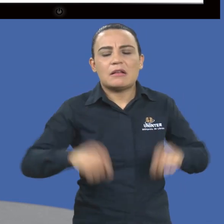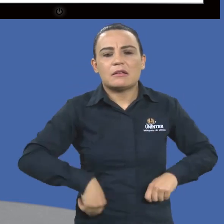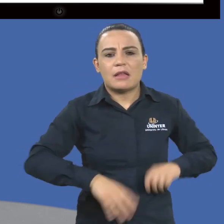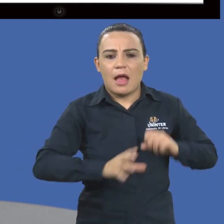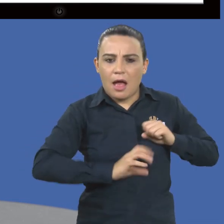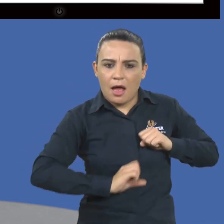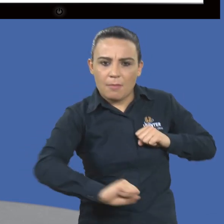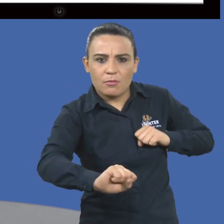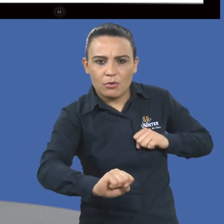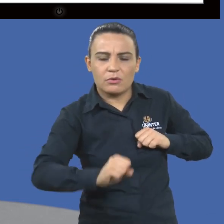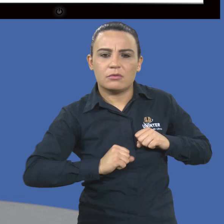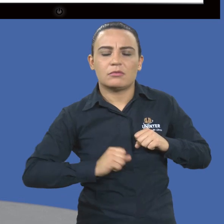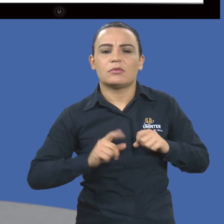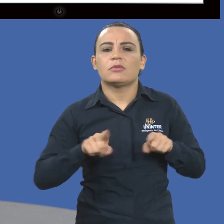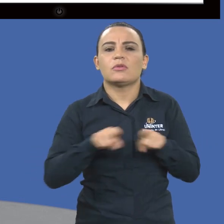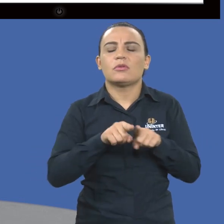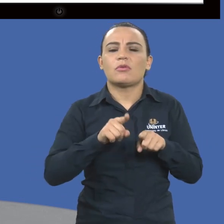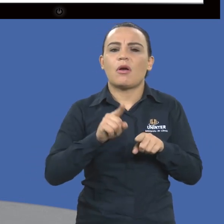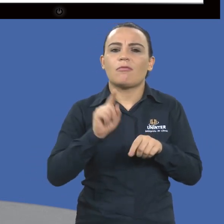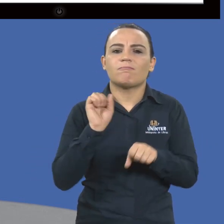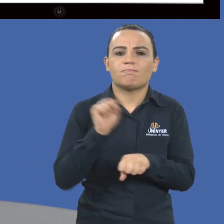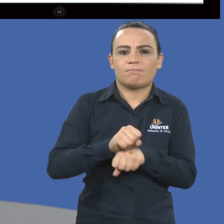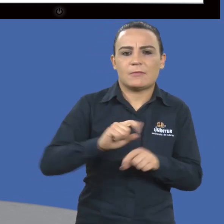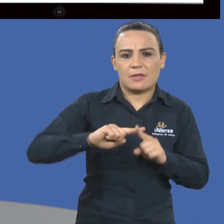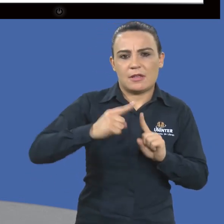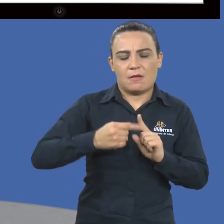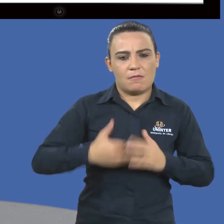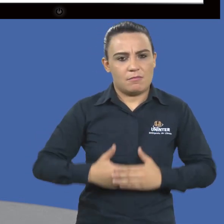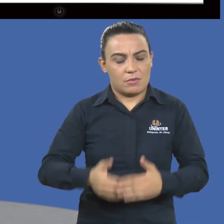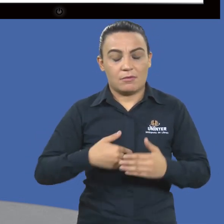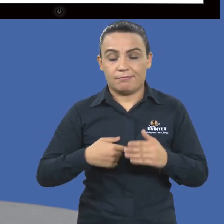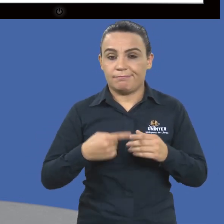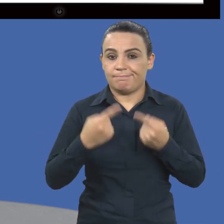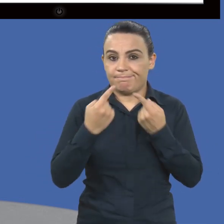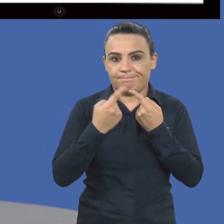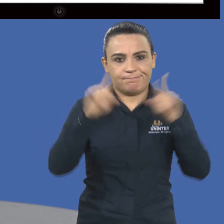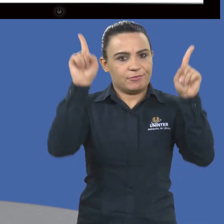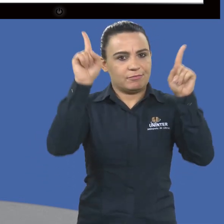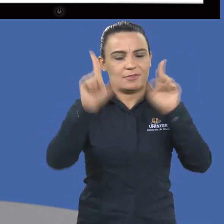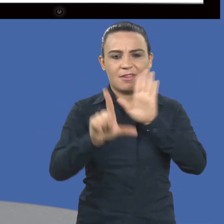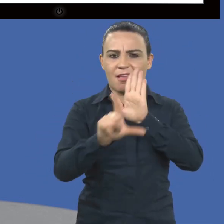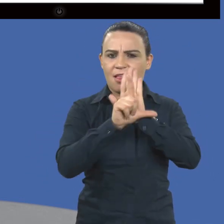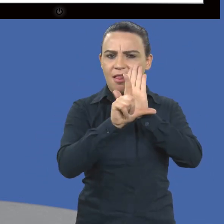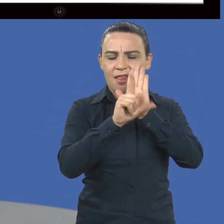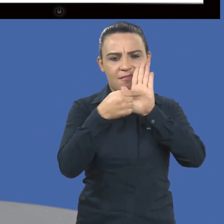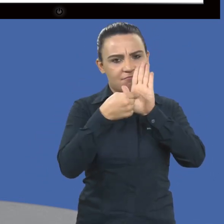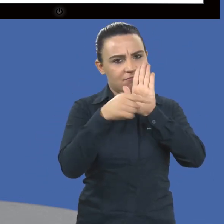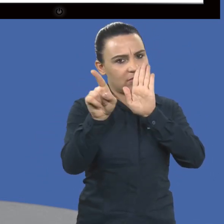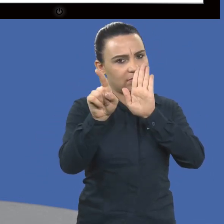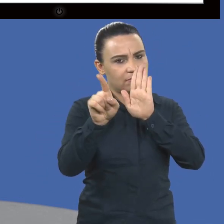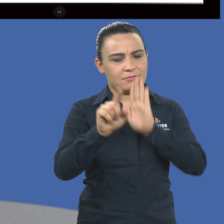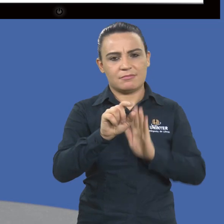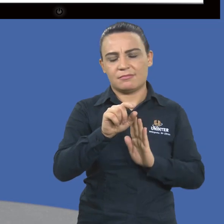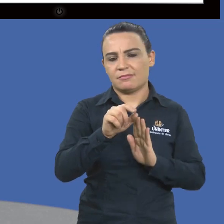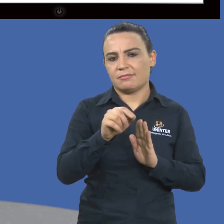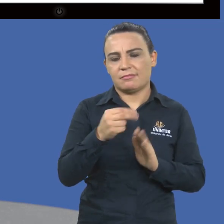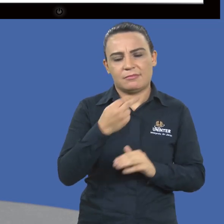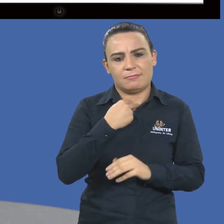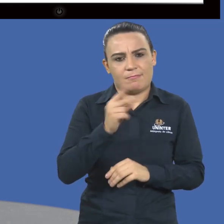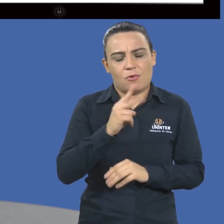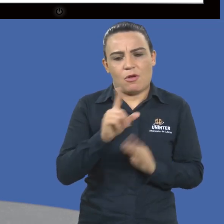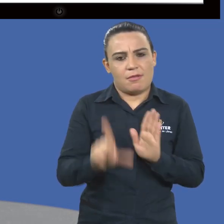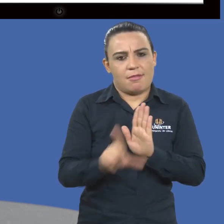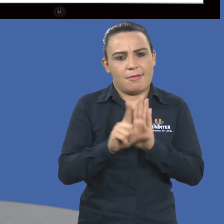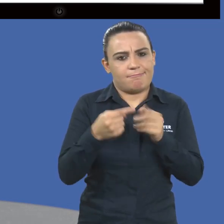recomendar àquela senhora uma interrupção de gestação. É ilegal, é imoral